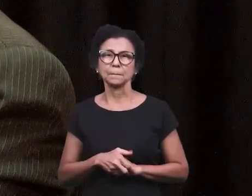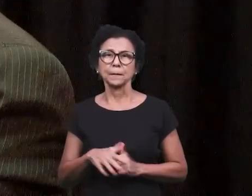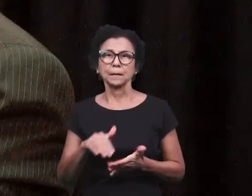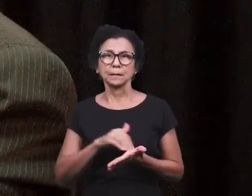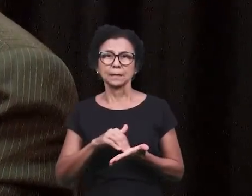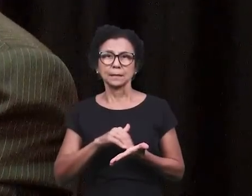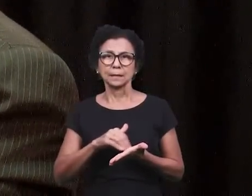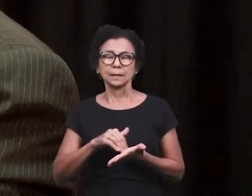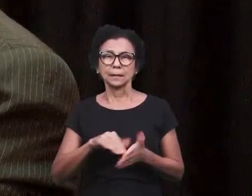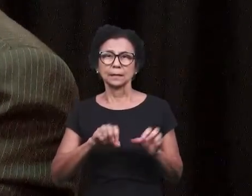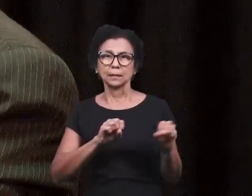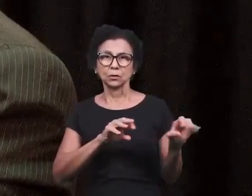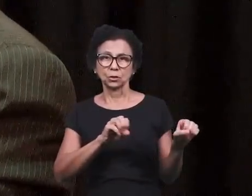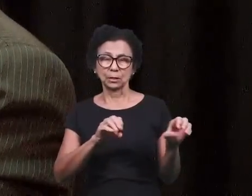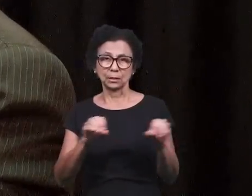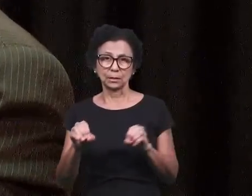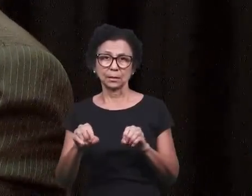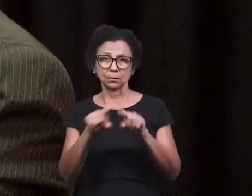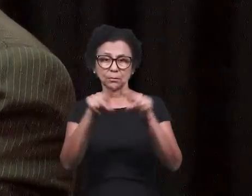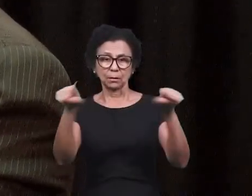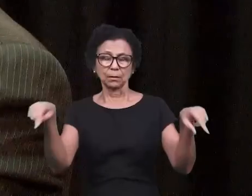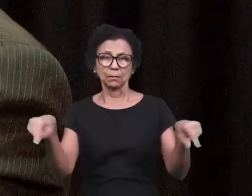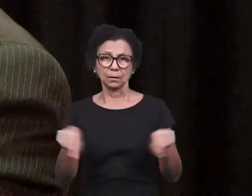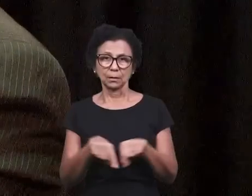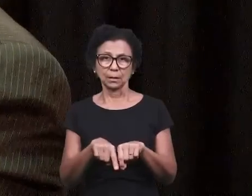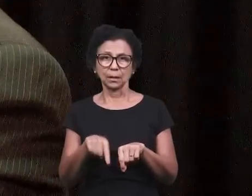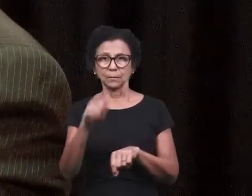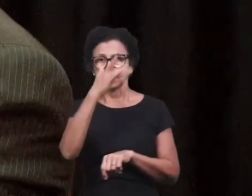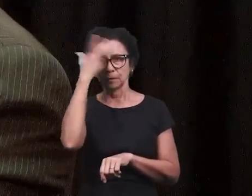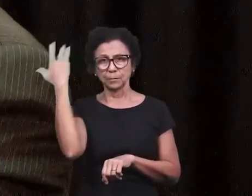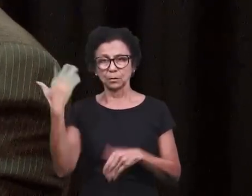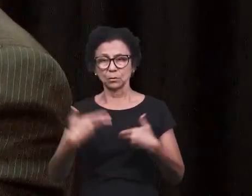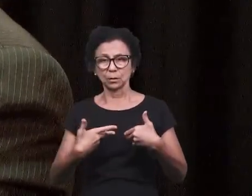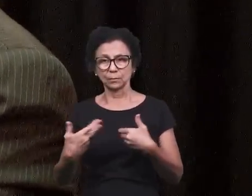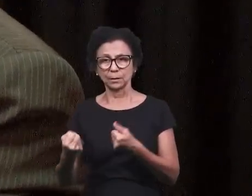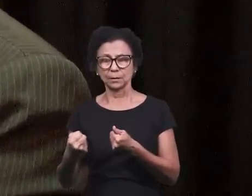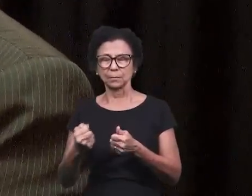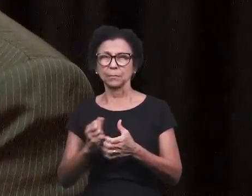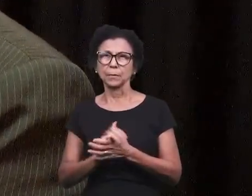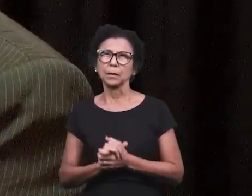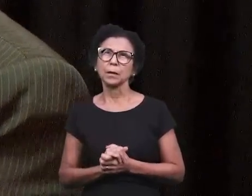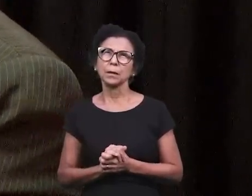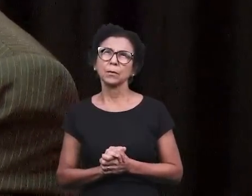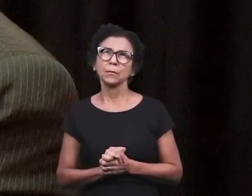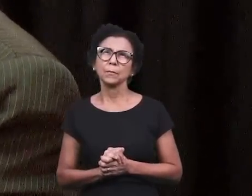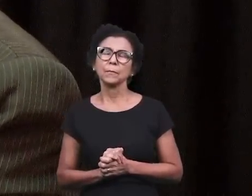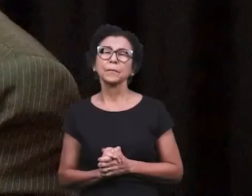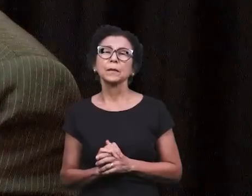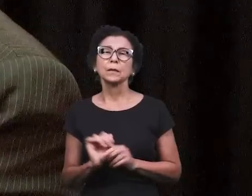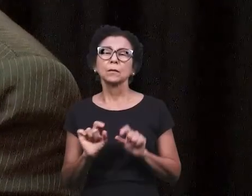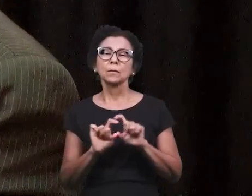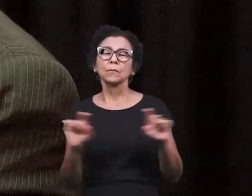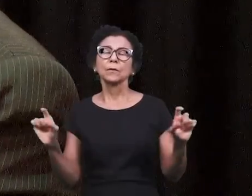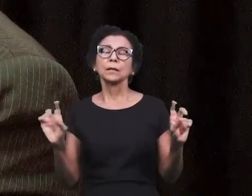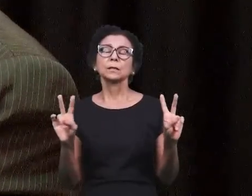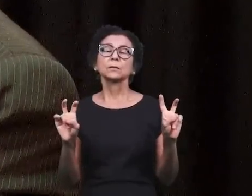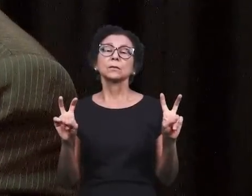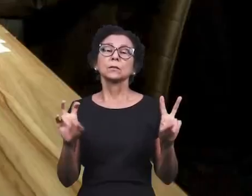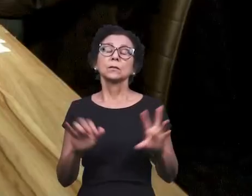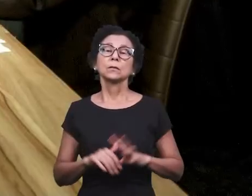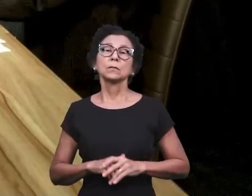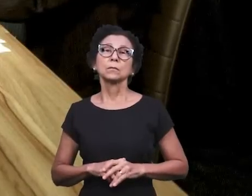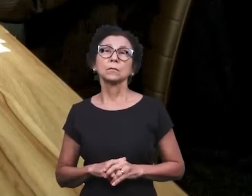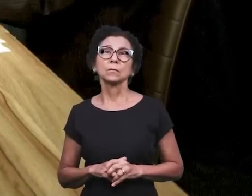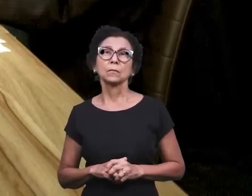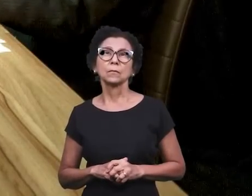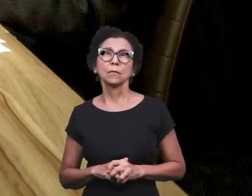Educação, a pessoa que recepcionou, que era uma pessoa da escola ali, que daria encaminhamento, ele usou exatamente essa expressão para mim, assim, falou assim,